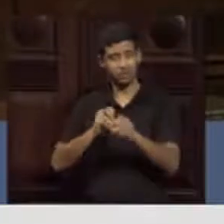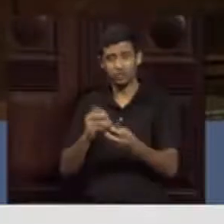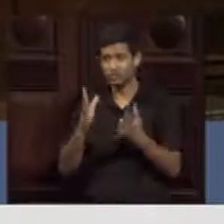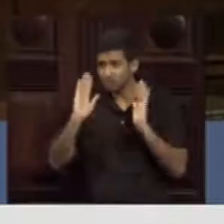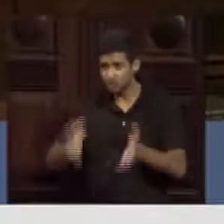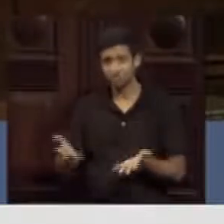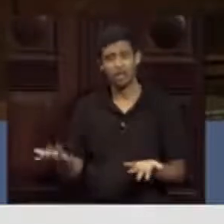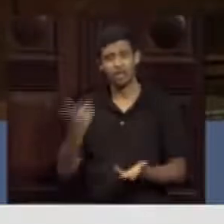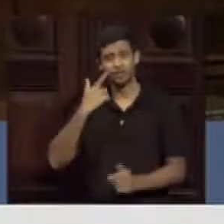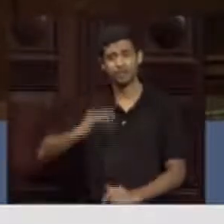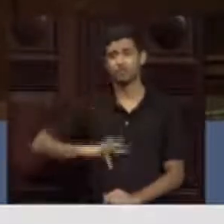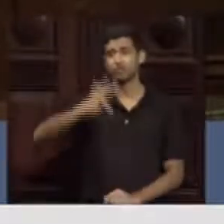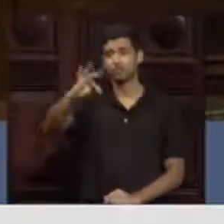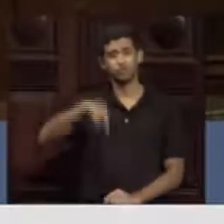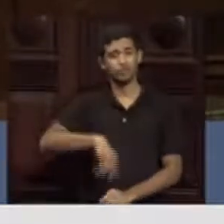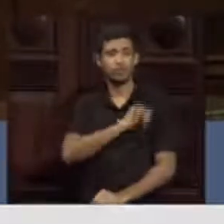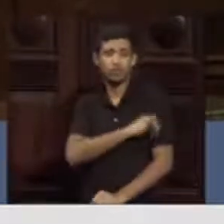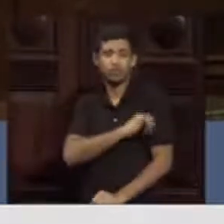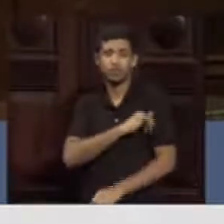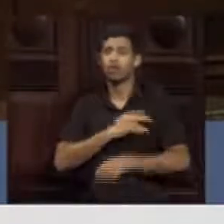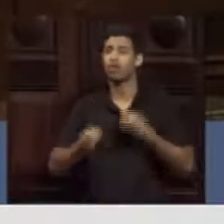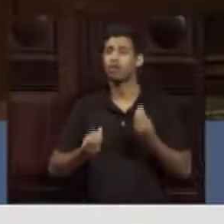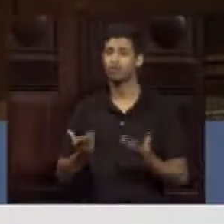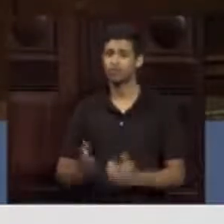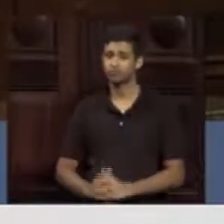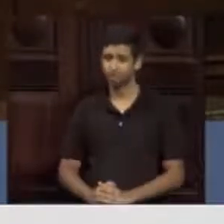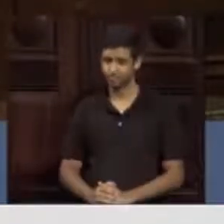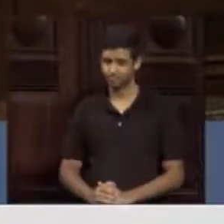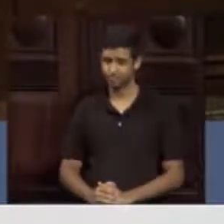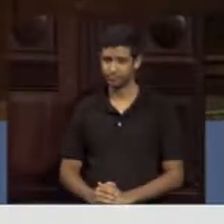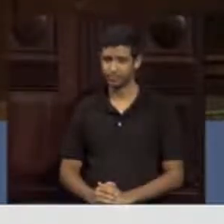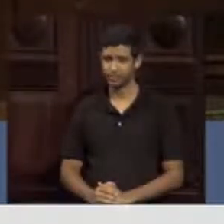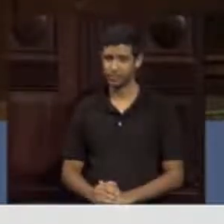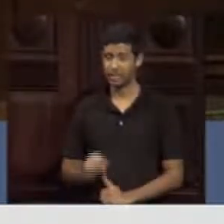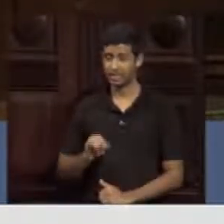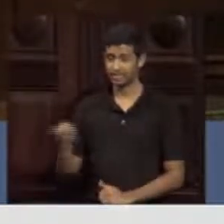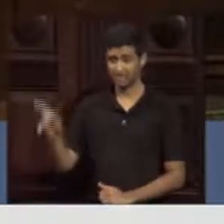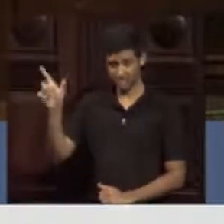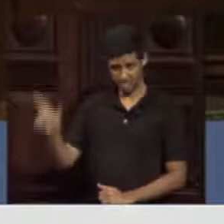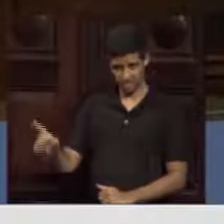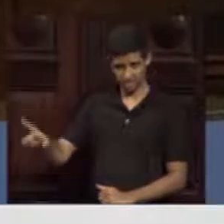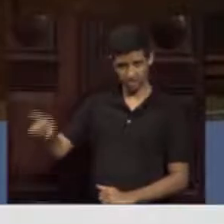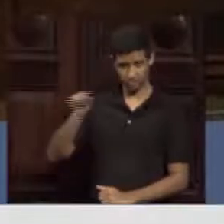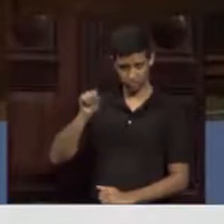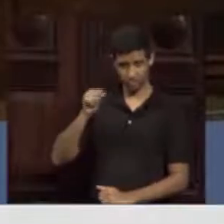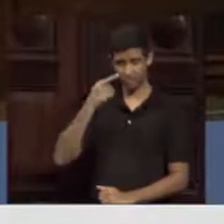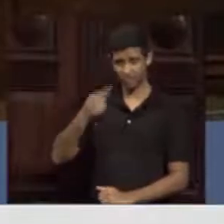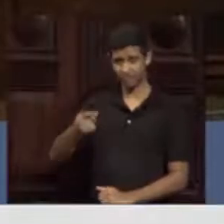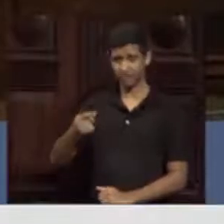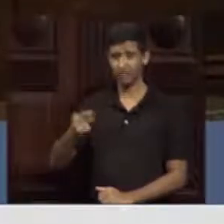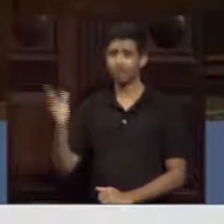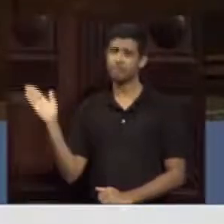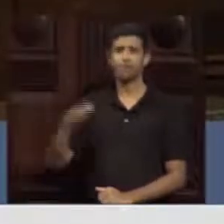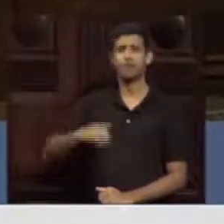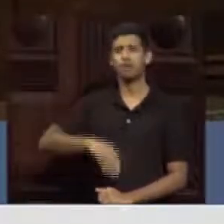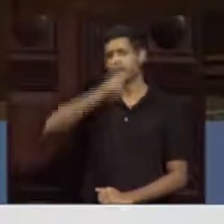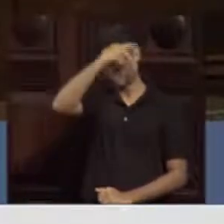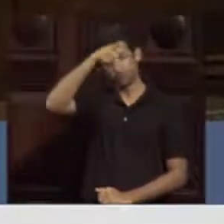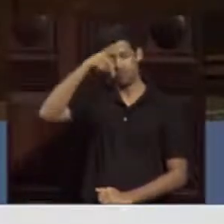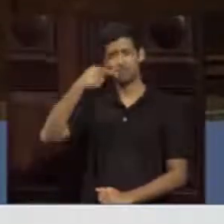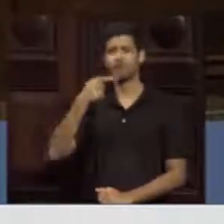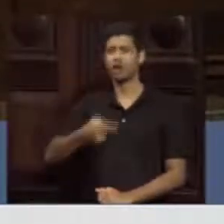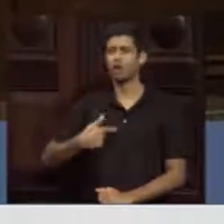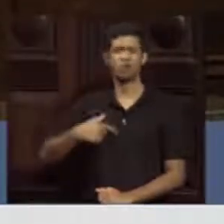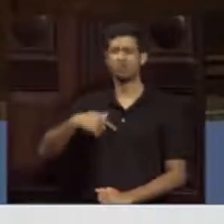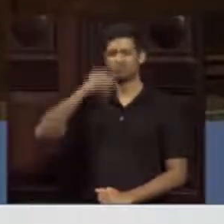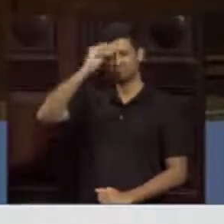Rio de Janeiro, então nem se fala. Quando o titular da pasta vem a público pedir demissão,